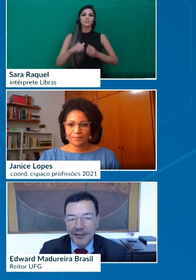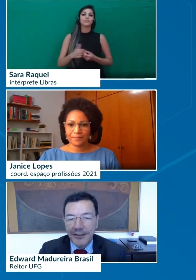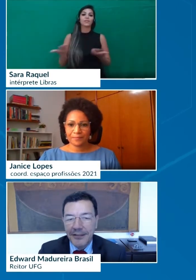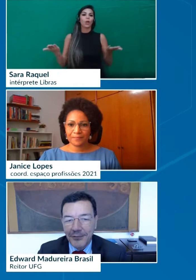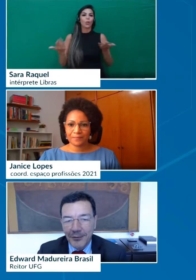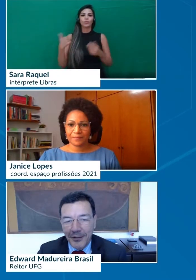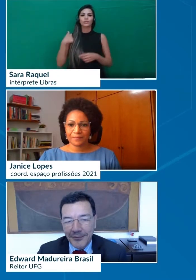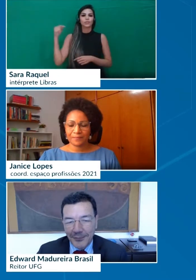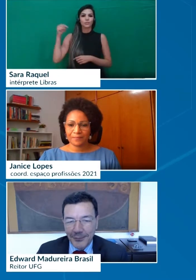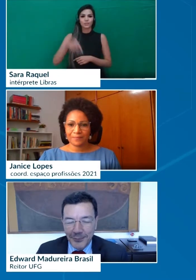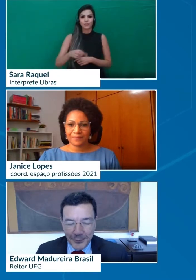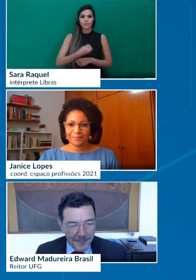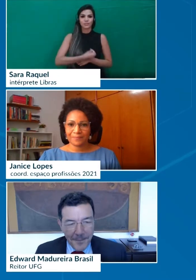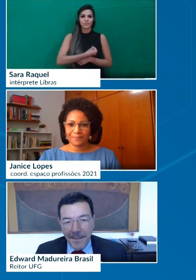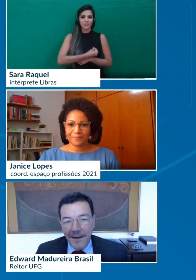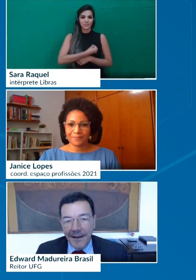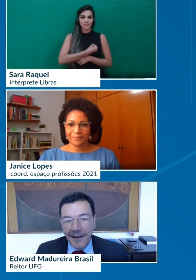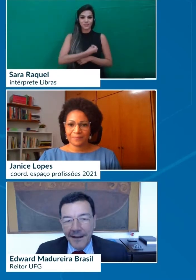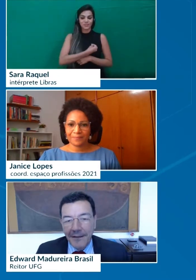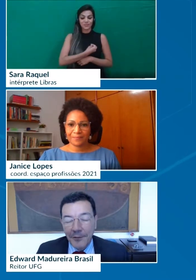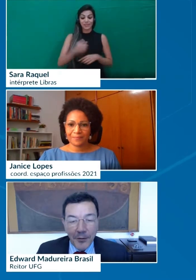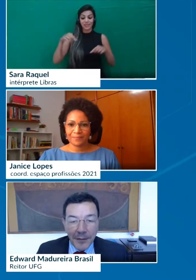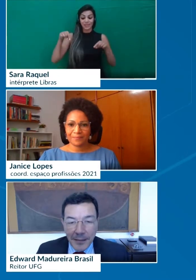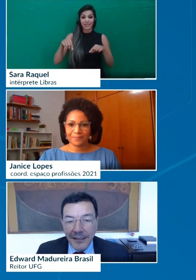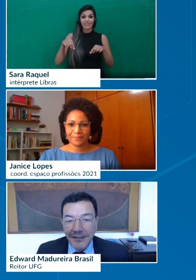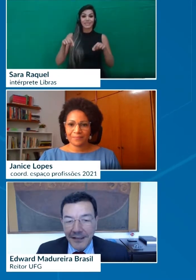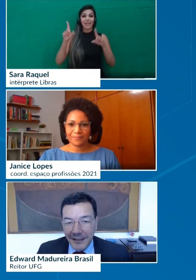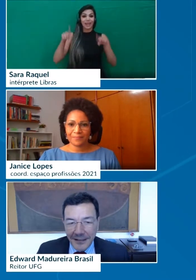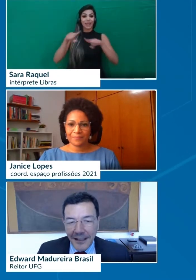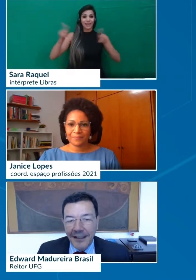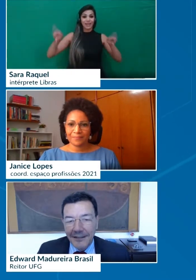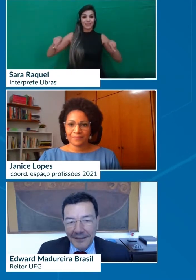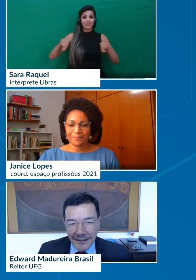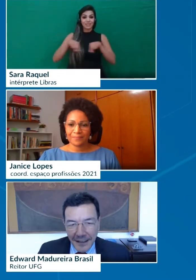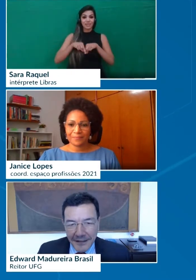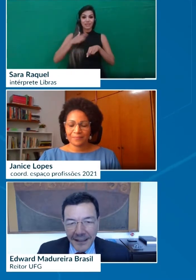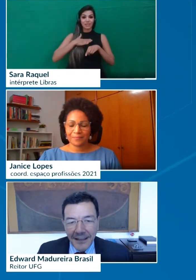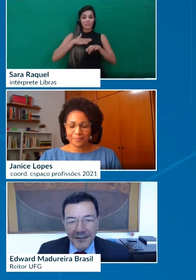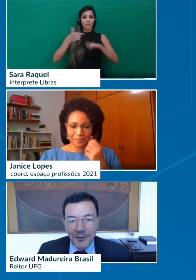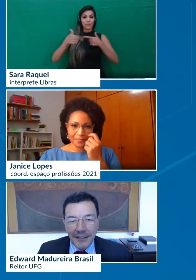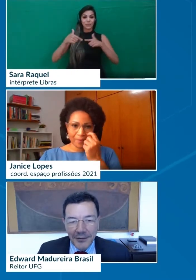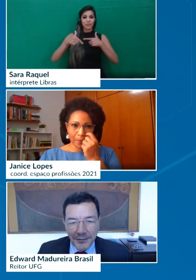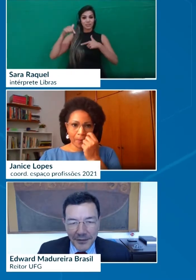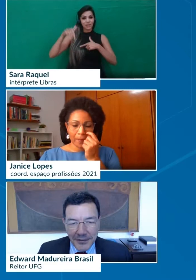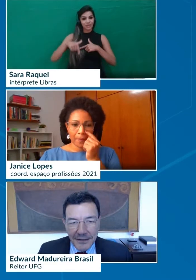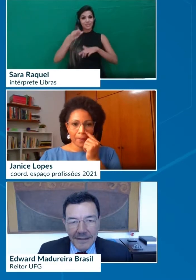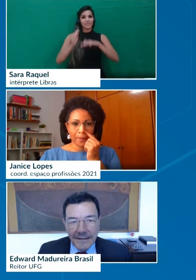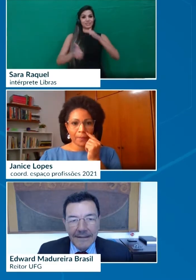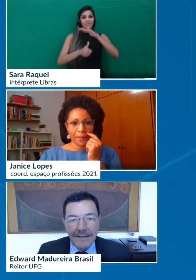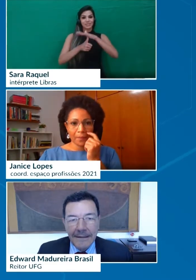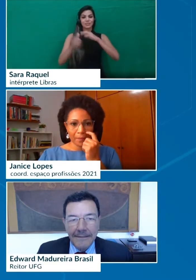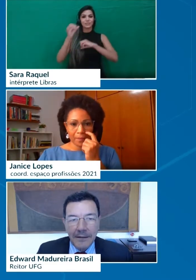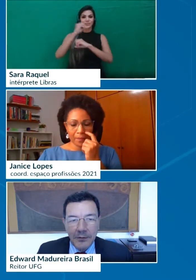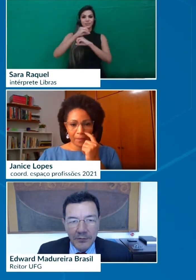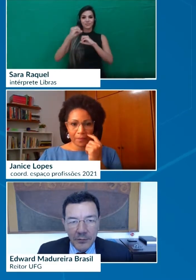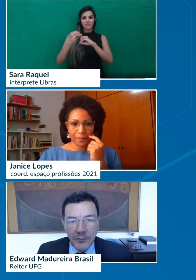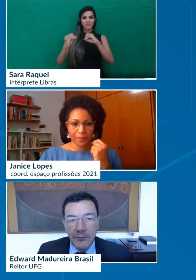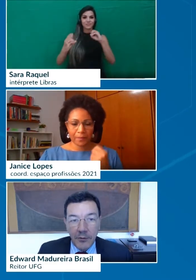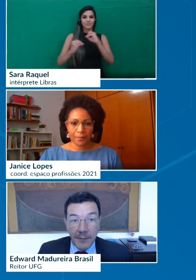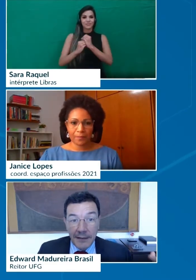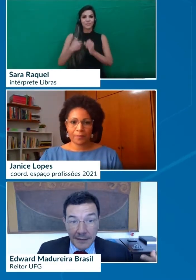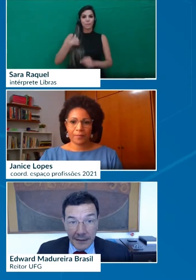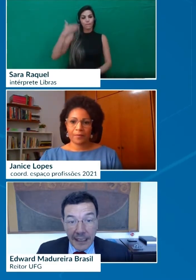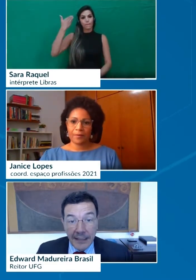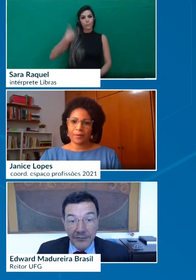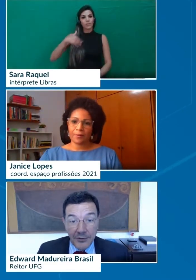aqui hoje no meu gabinete aqui na reitoria da UFG, né? Eu sou